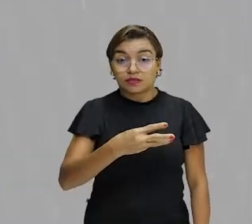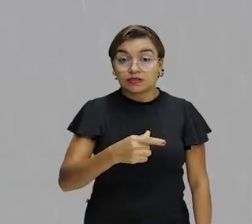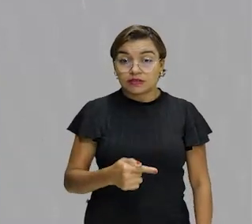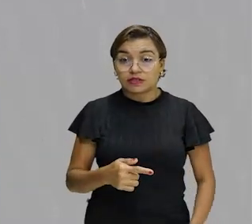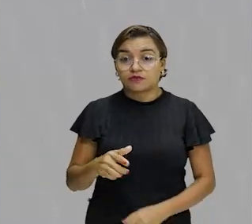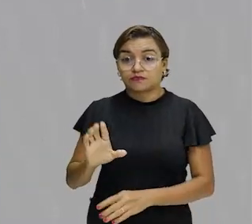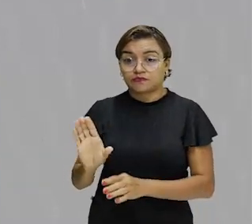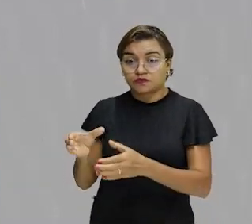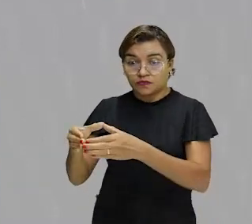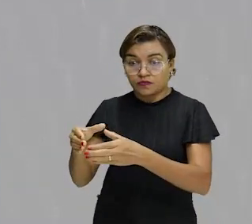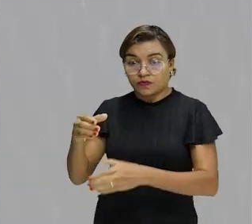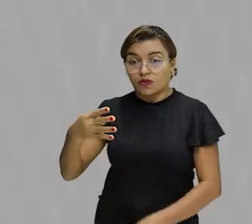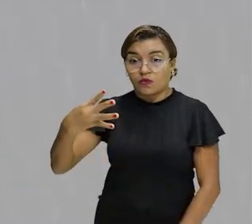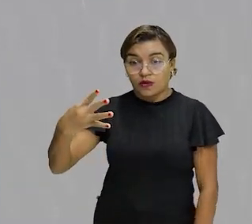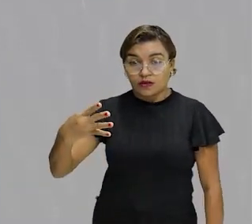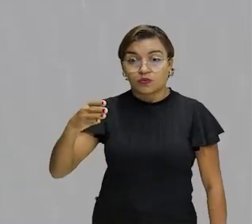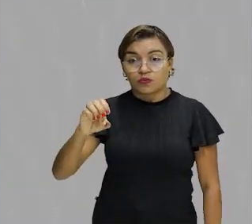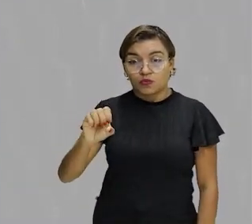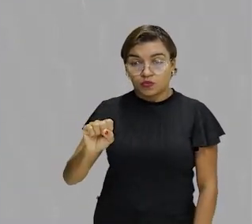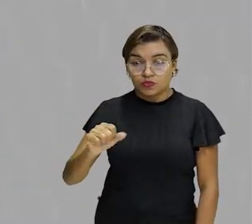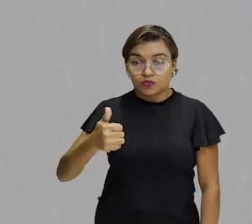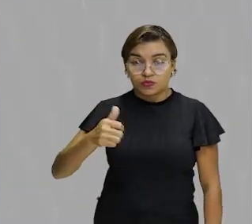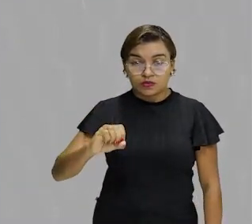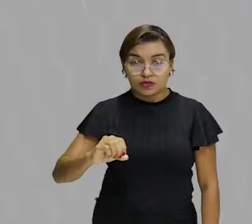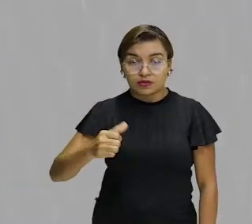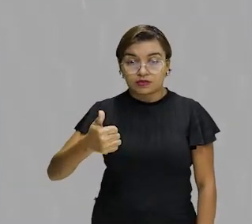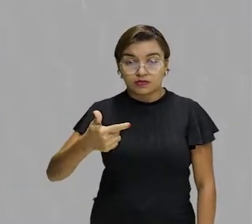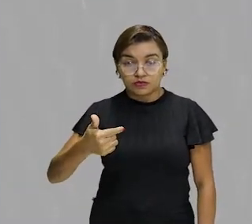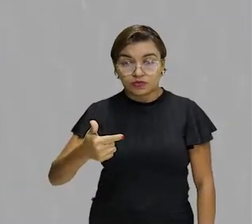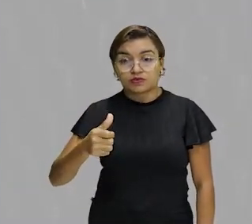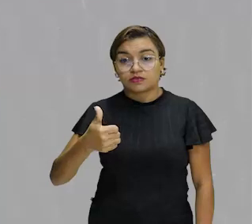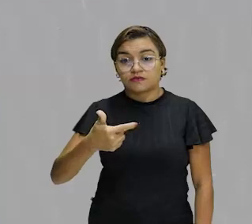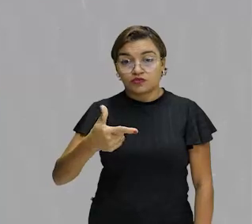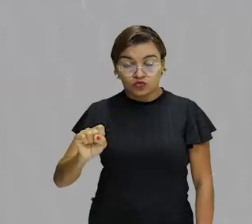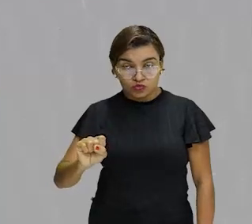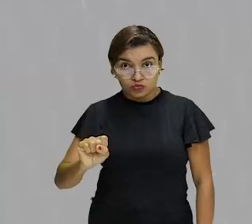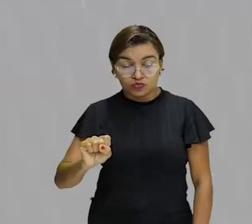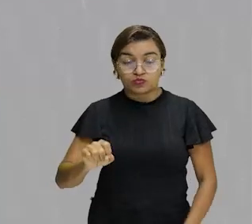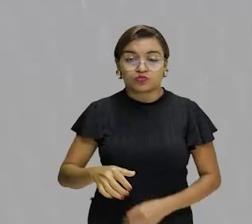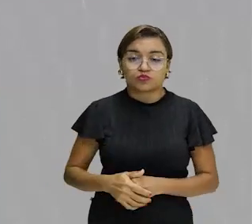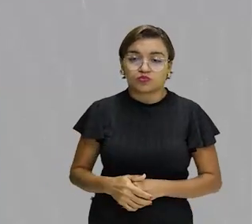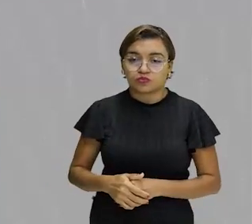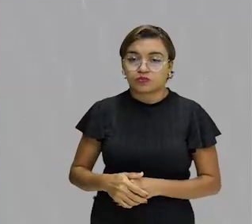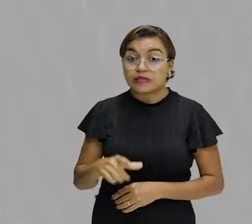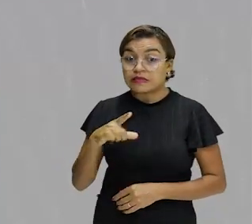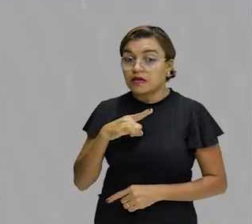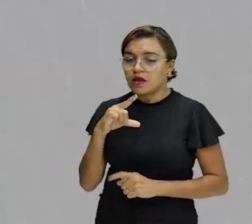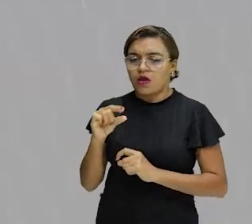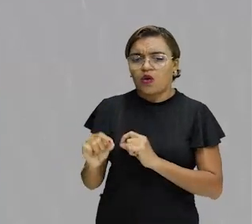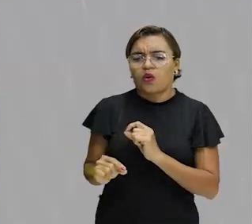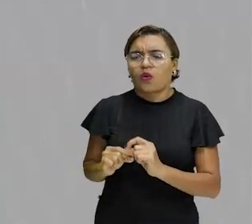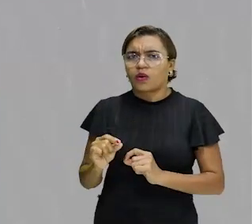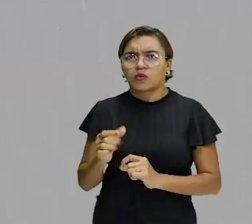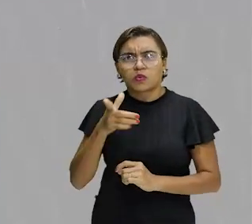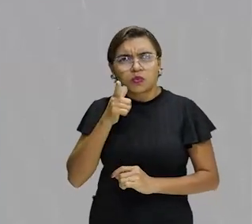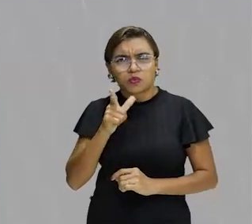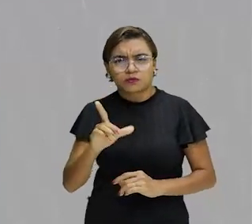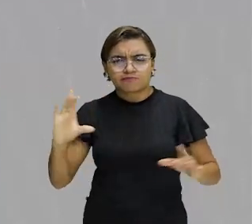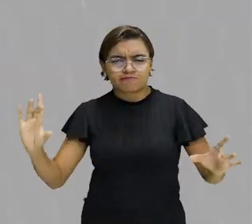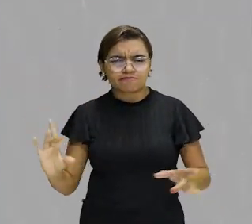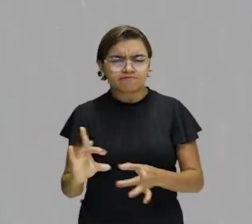Então, f de a em b, definida por f de x é igual a 4 vezes x, e estou inicialmente com x igual a 1,